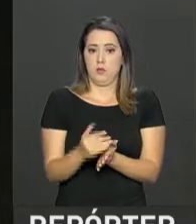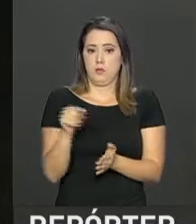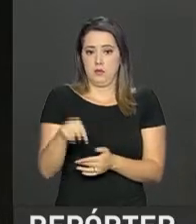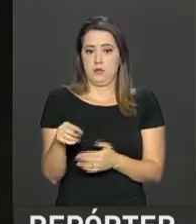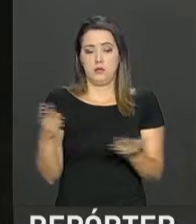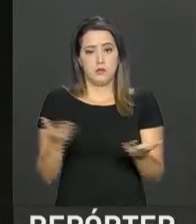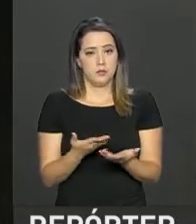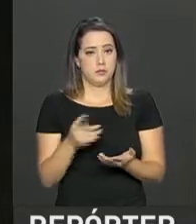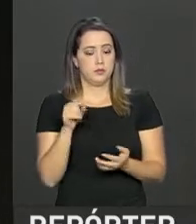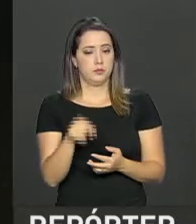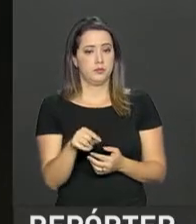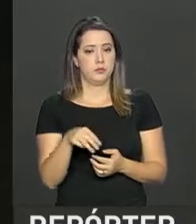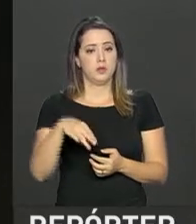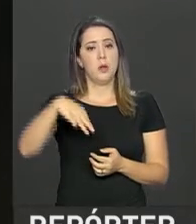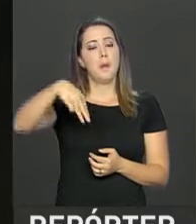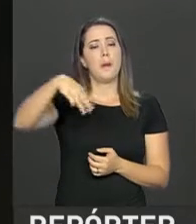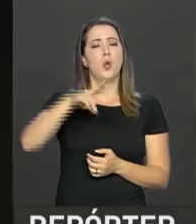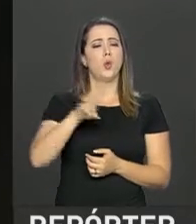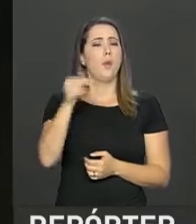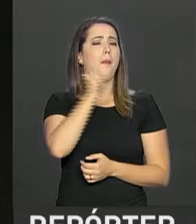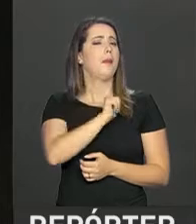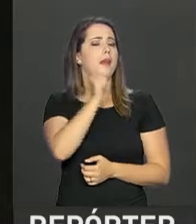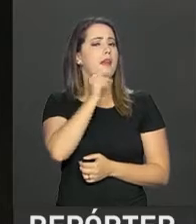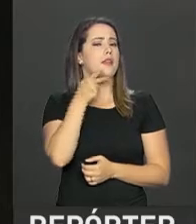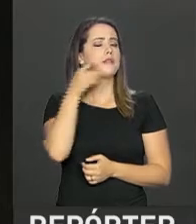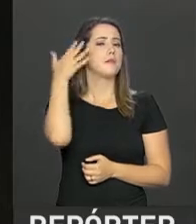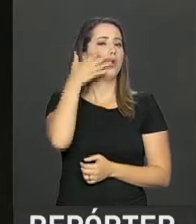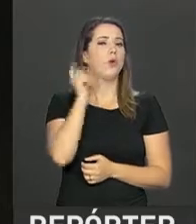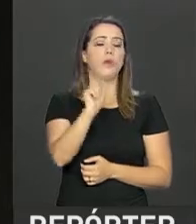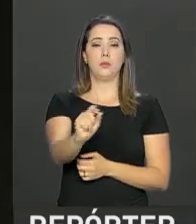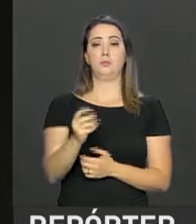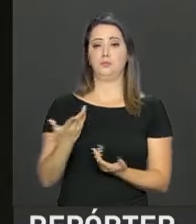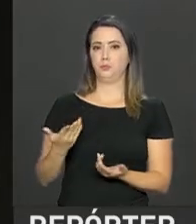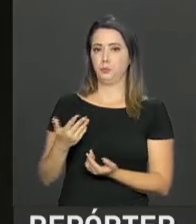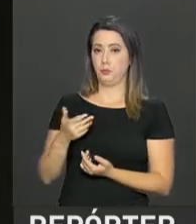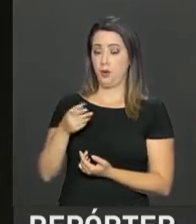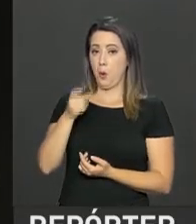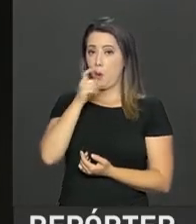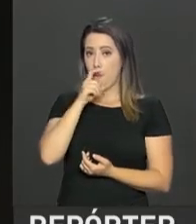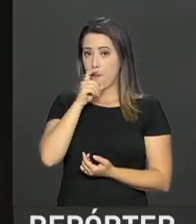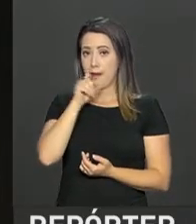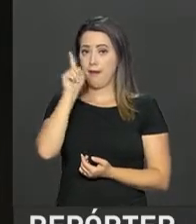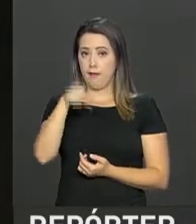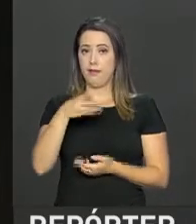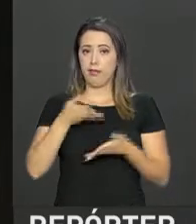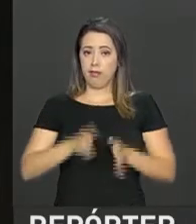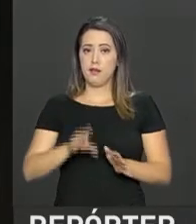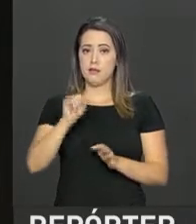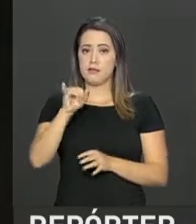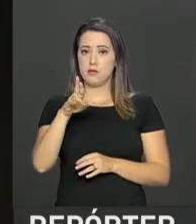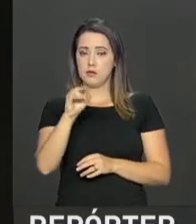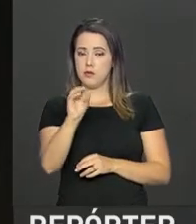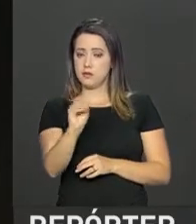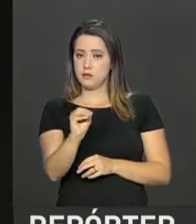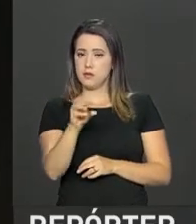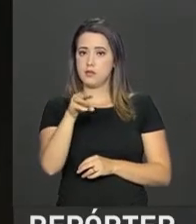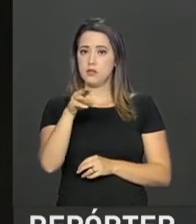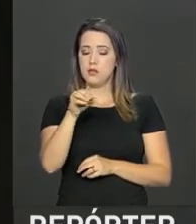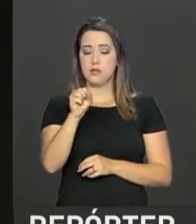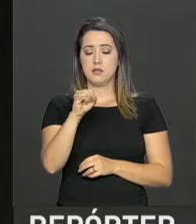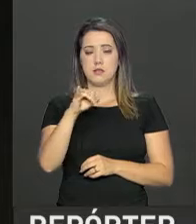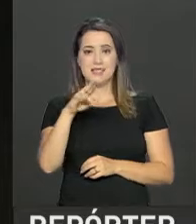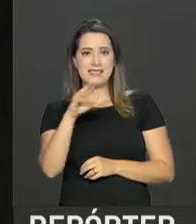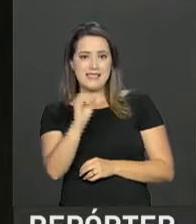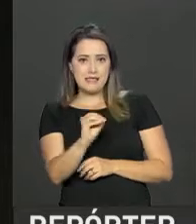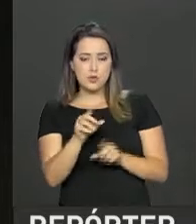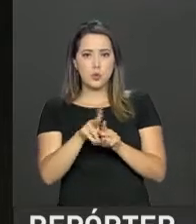neste momento e Marra nos contou a seguinte história. O pai dela é sírio, a mãe é síria. O pai é cristão